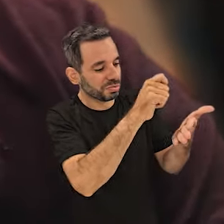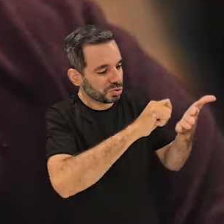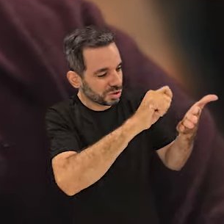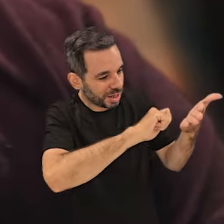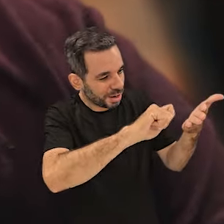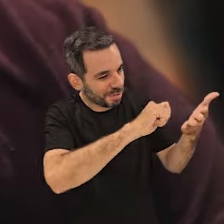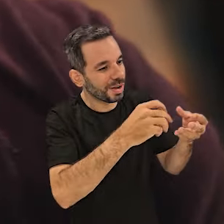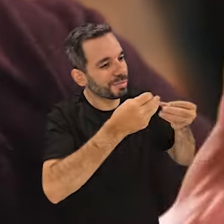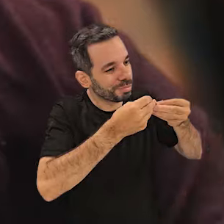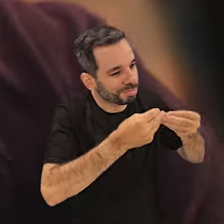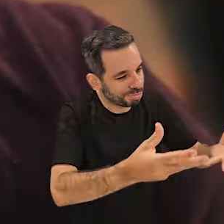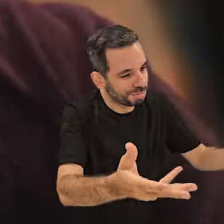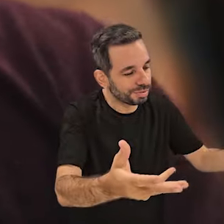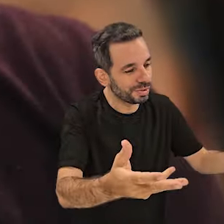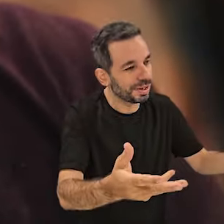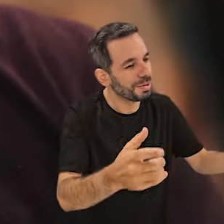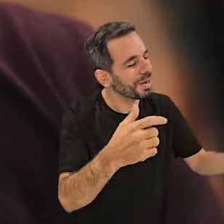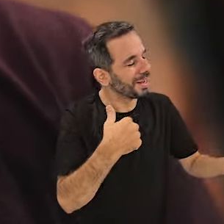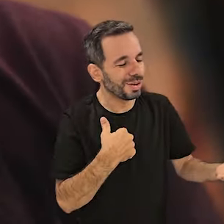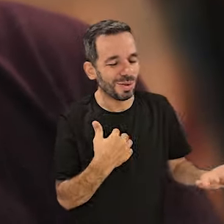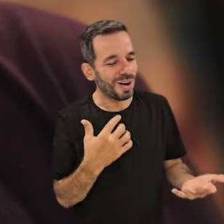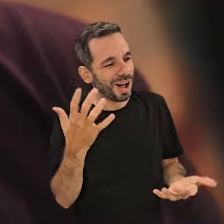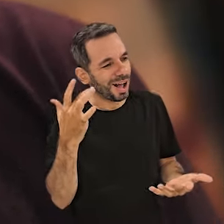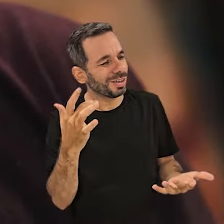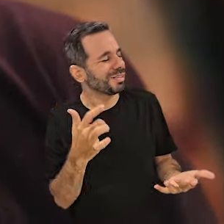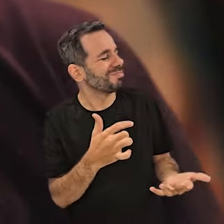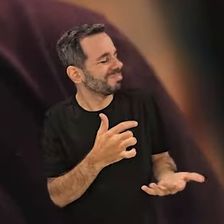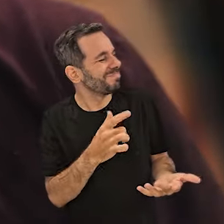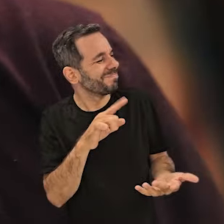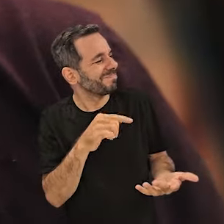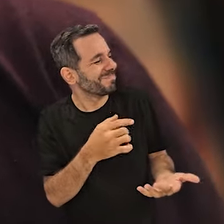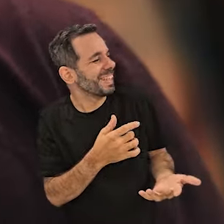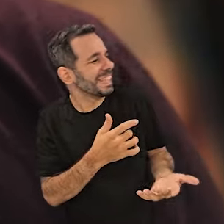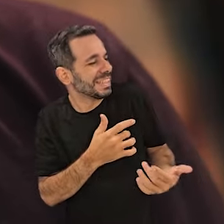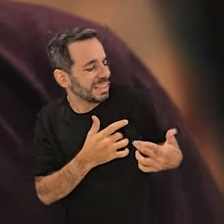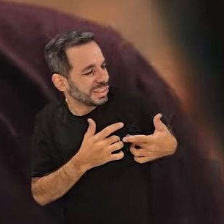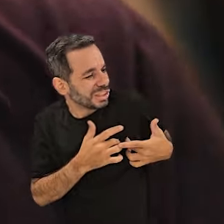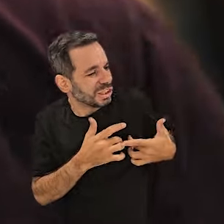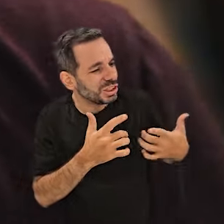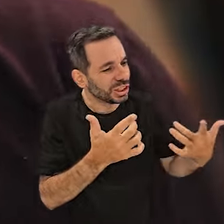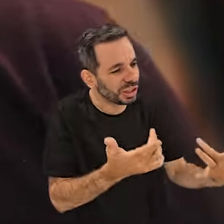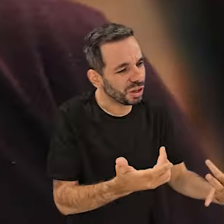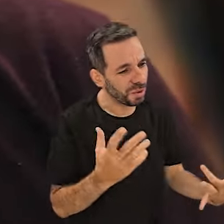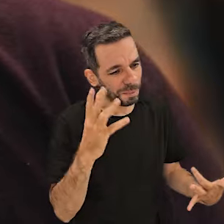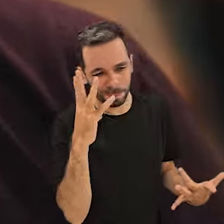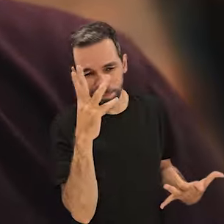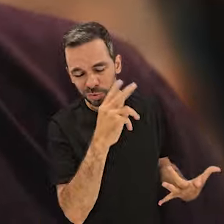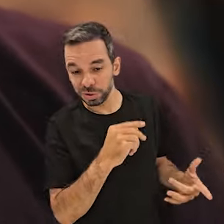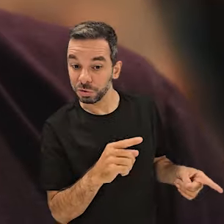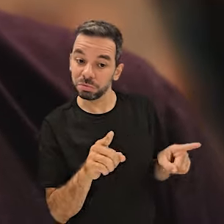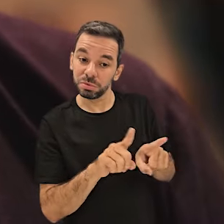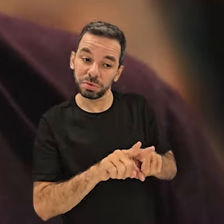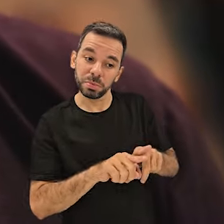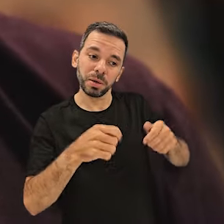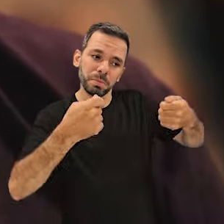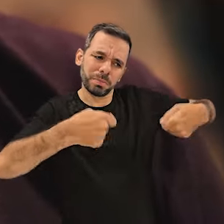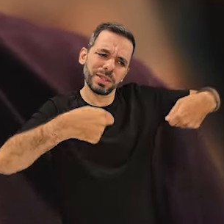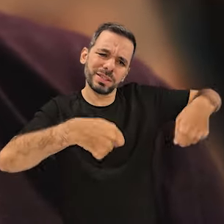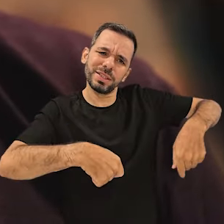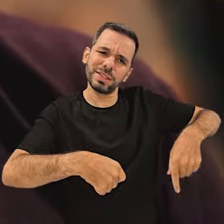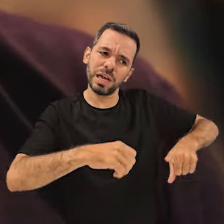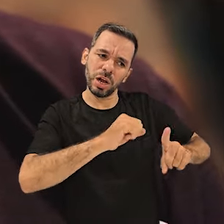sua palavra, mas de forma coletiva. E eu acho isso generoso, eu acho isso bonito, eu acho isso necessário, né, para